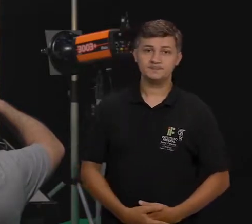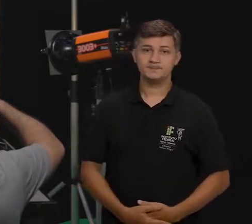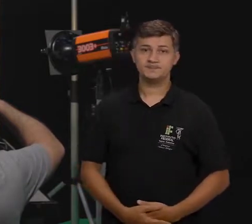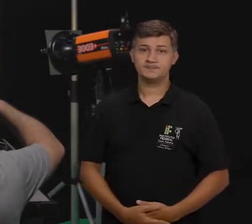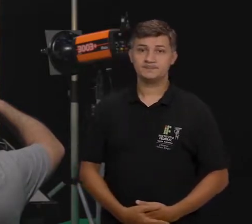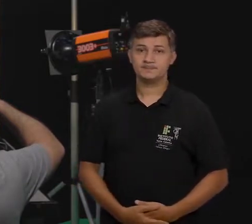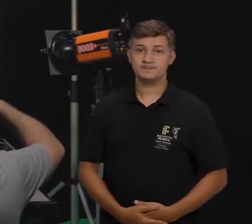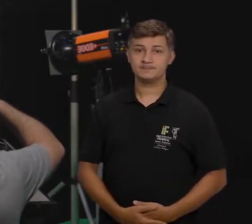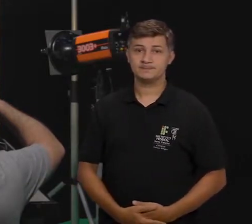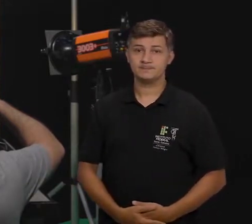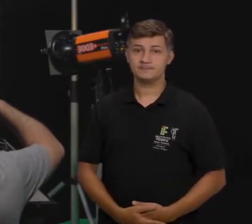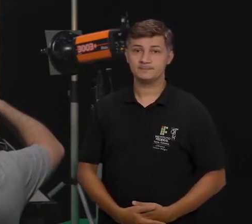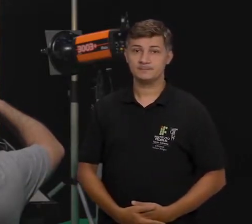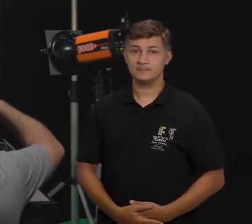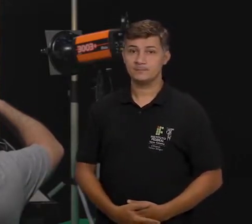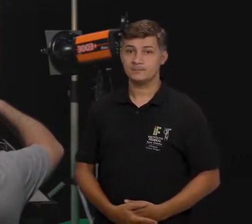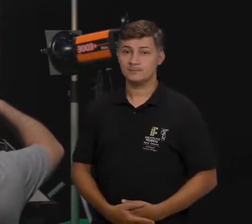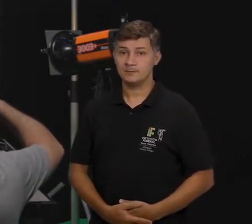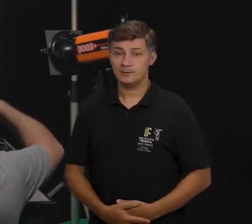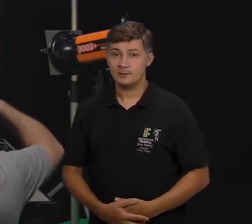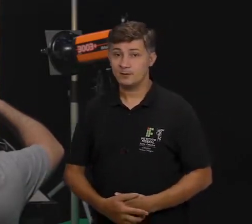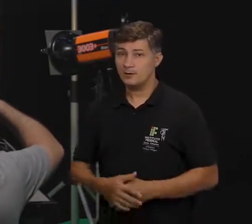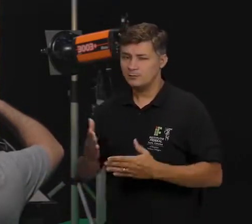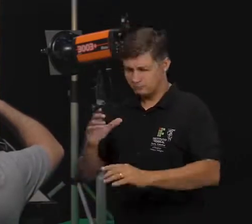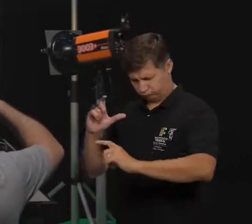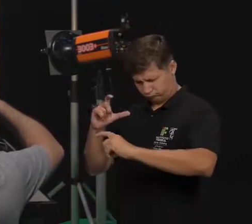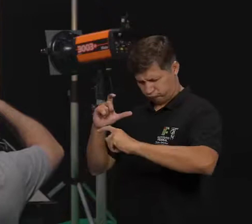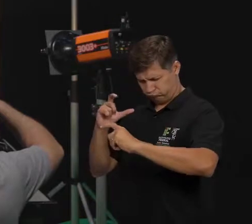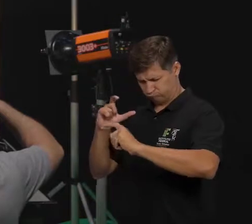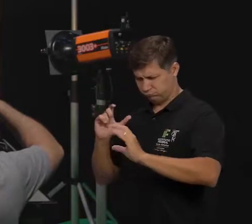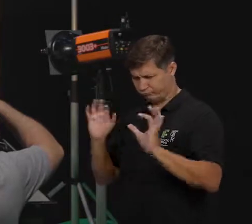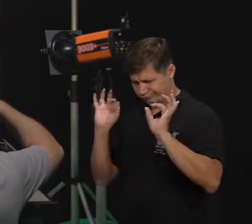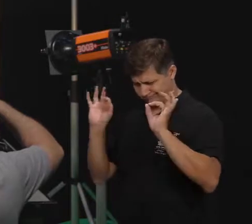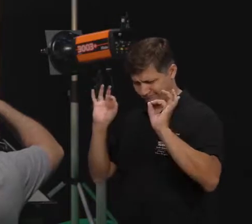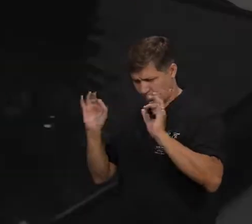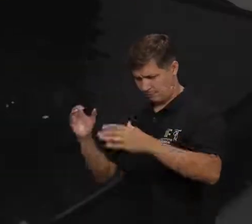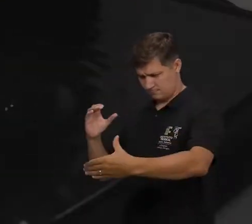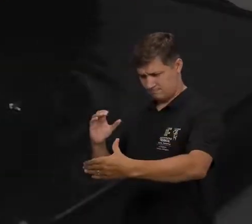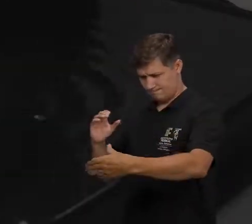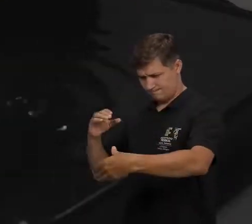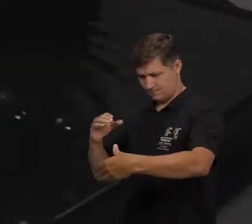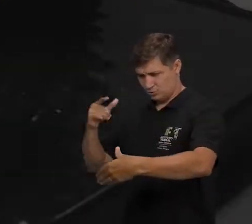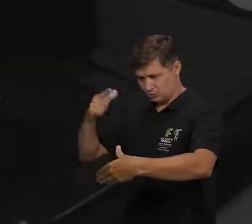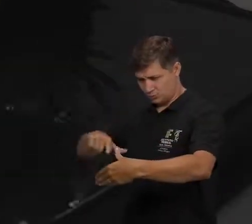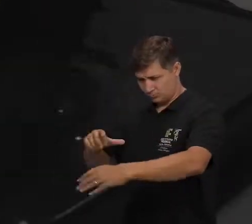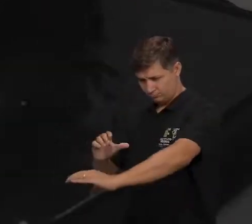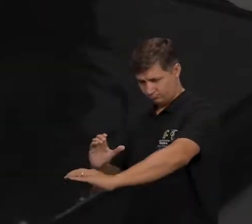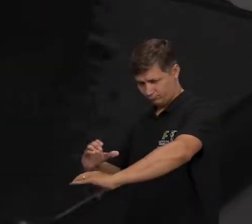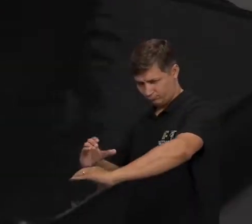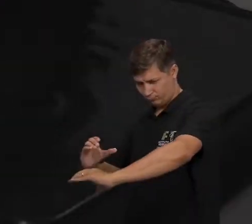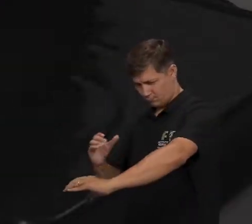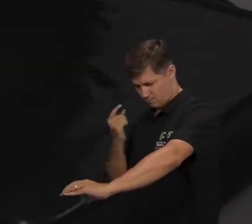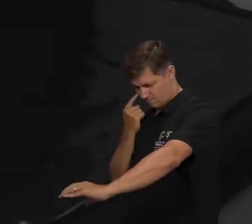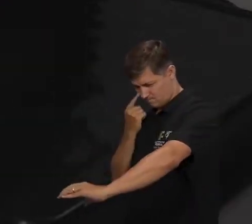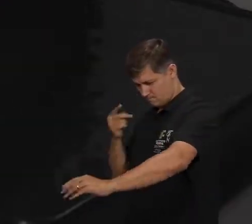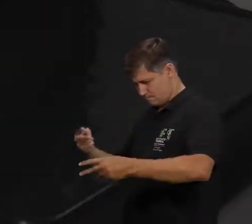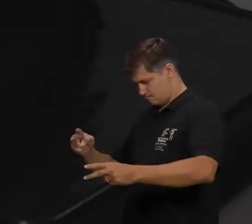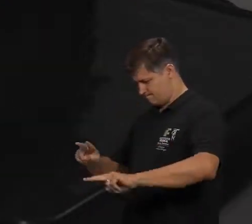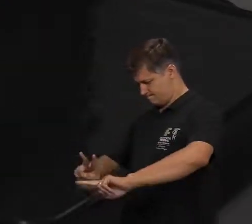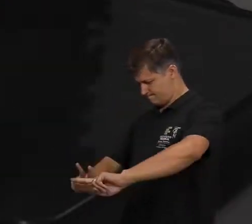Isso. Ela cai bastante gota, mas quando cair uma só é o ideal. Isso.